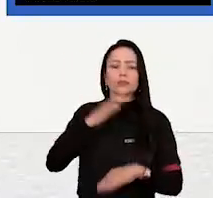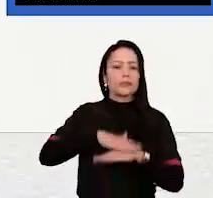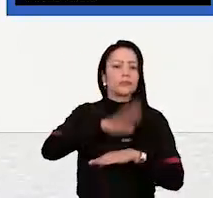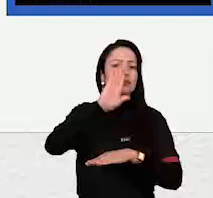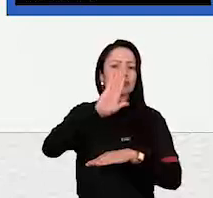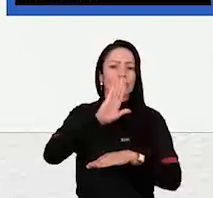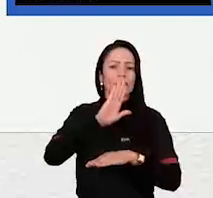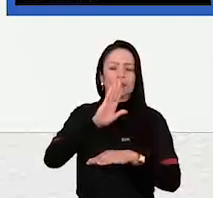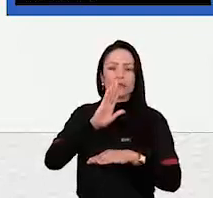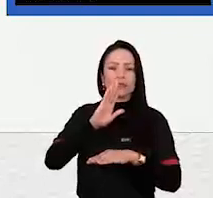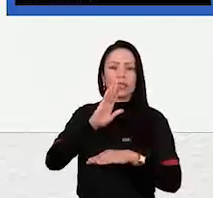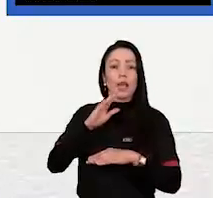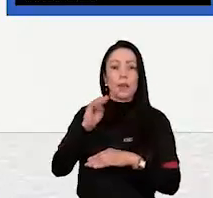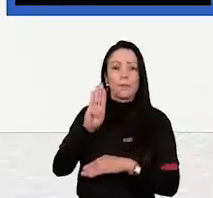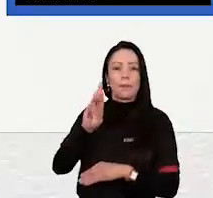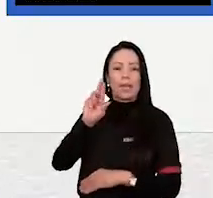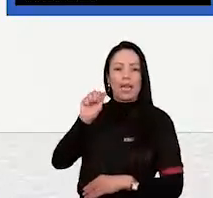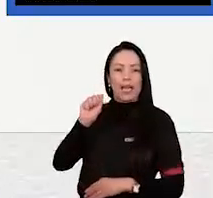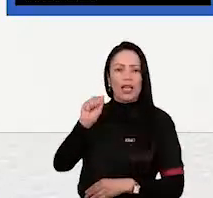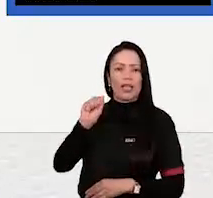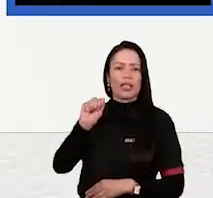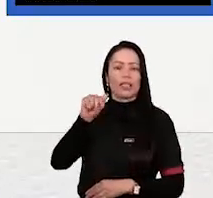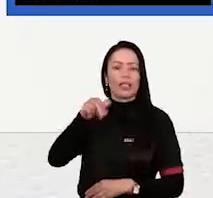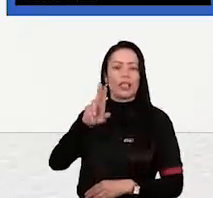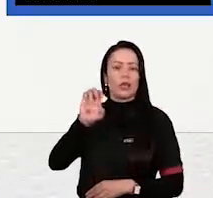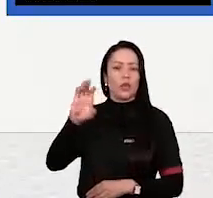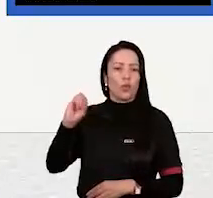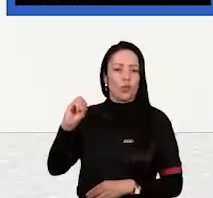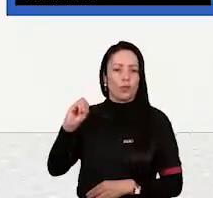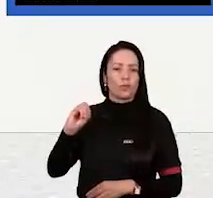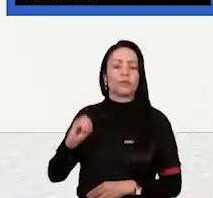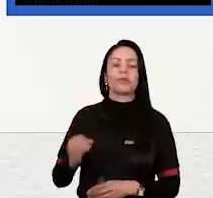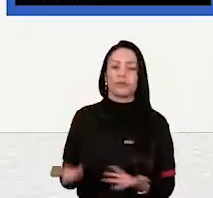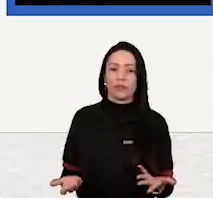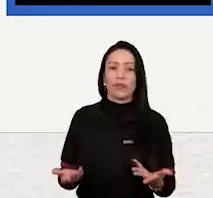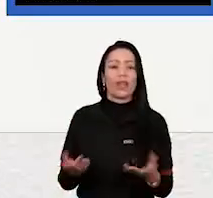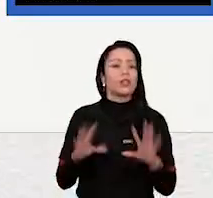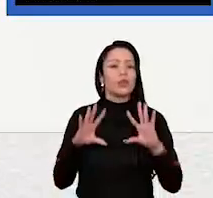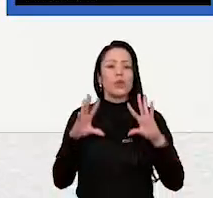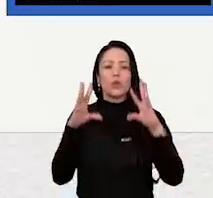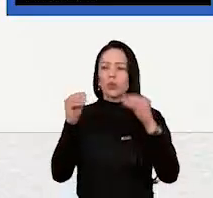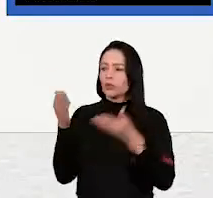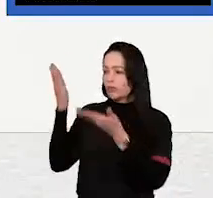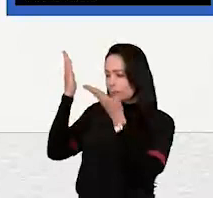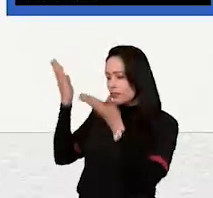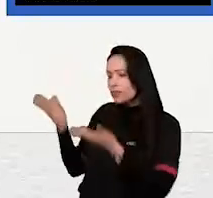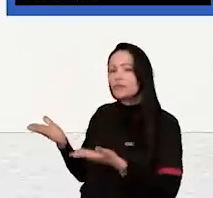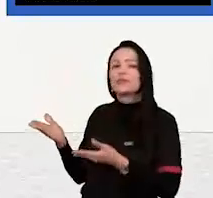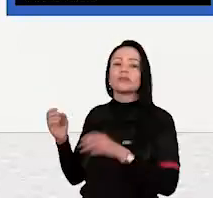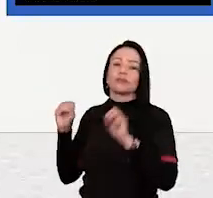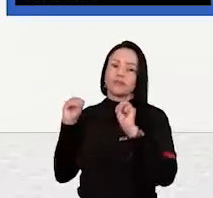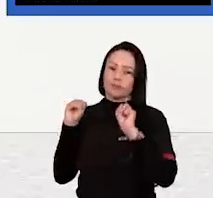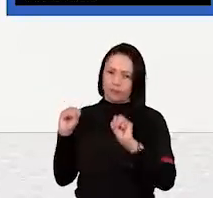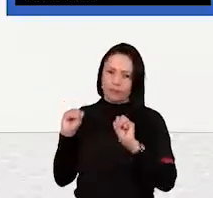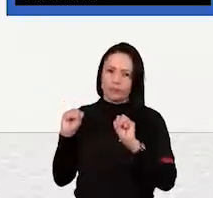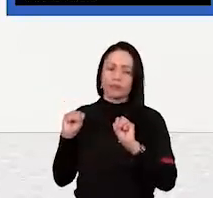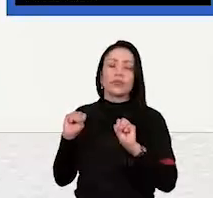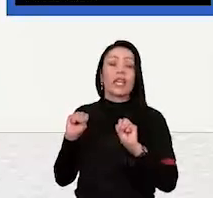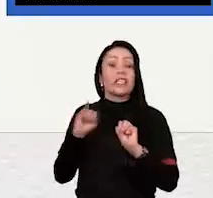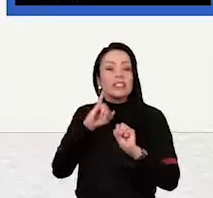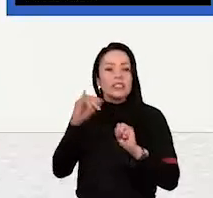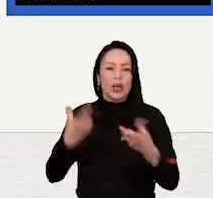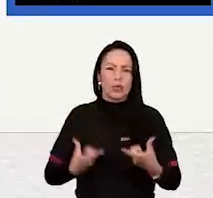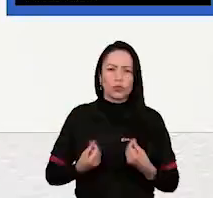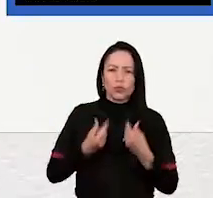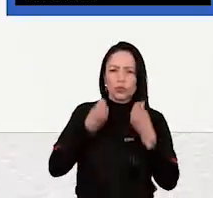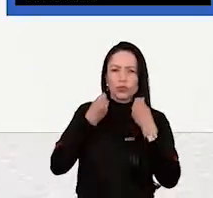em braquiocefálicos. Então, todos esses cenários podem estar relacionados com otite média. Então, se ele tiver uma neoplasia ou